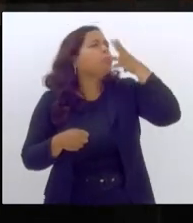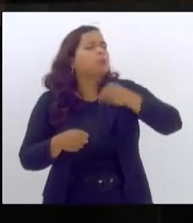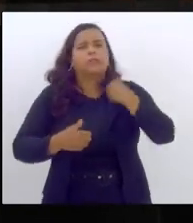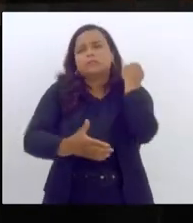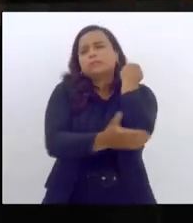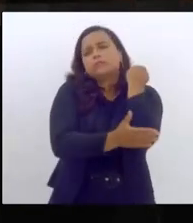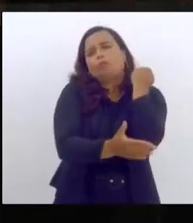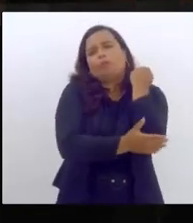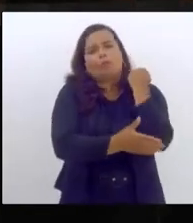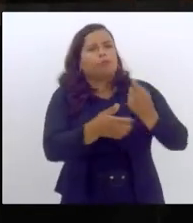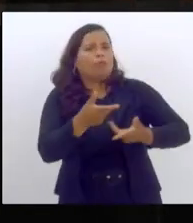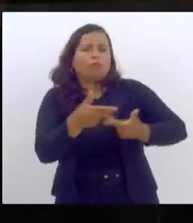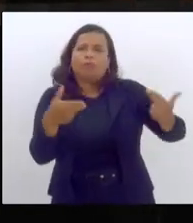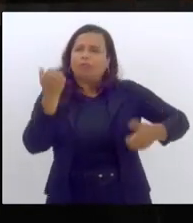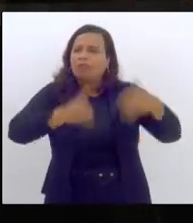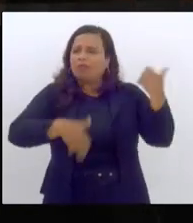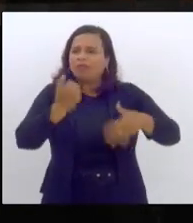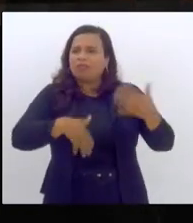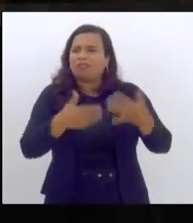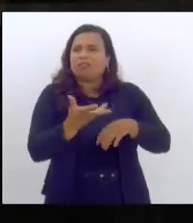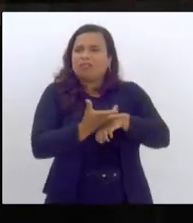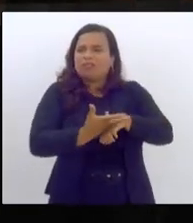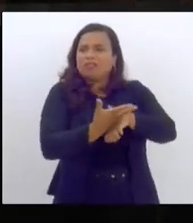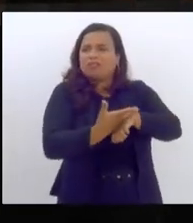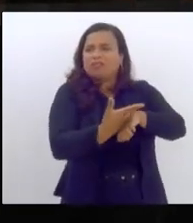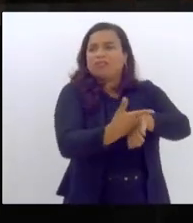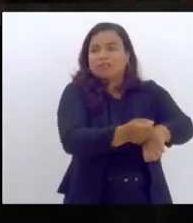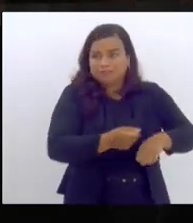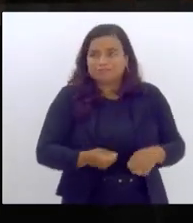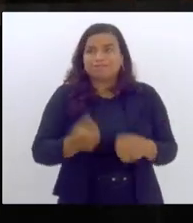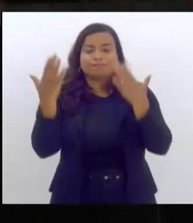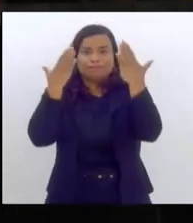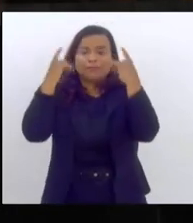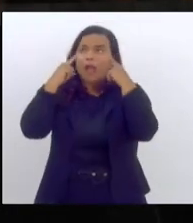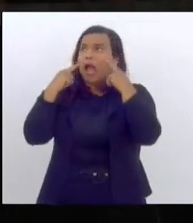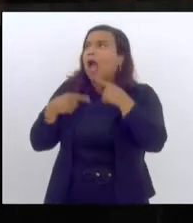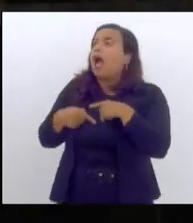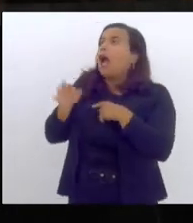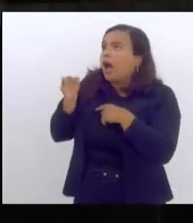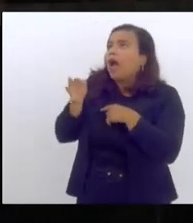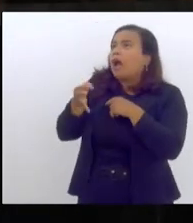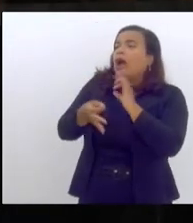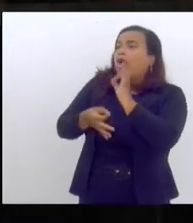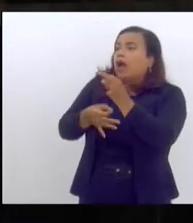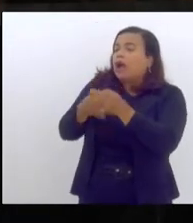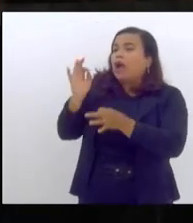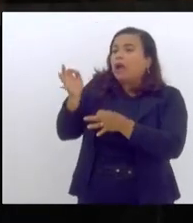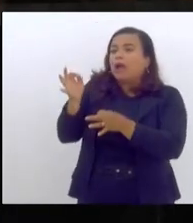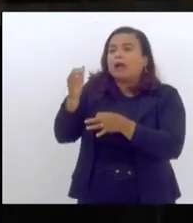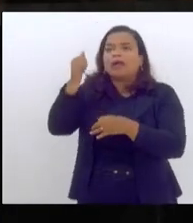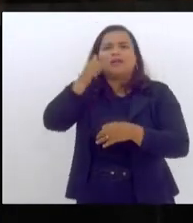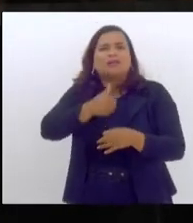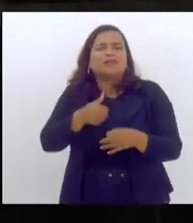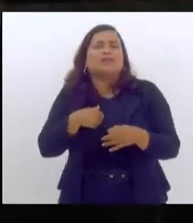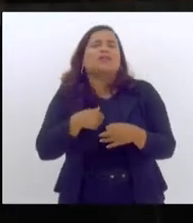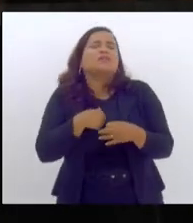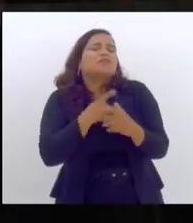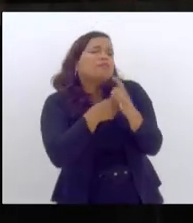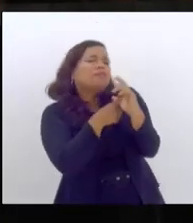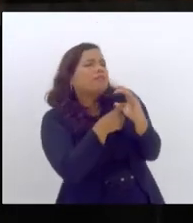bonita. Enfim, vai trabalhando com elementos psicológicos e emocionais que torna essa mulher